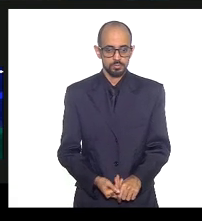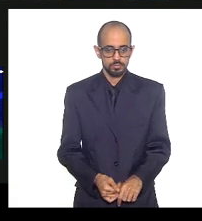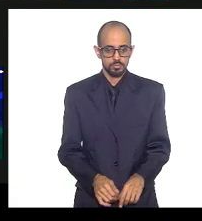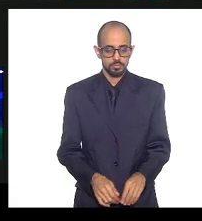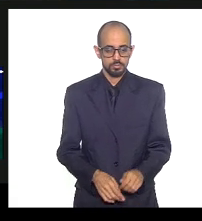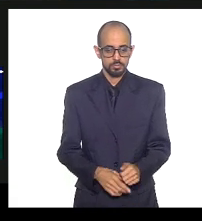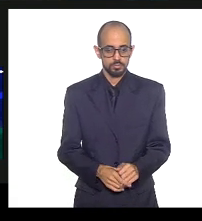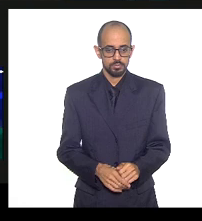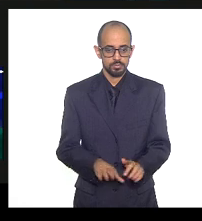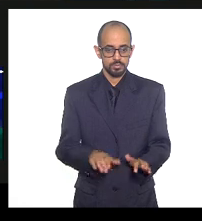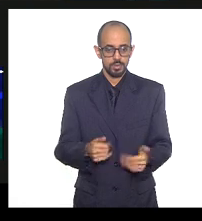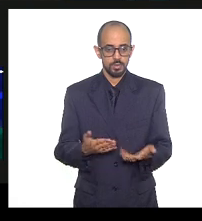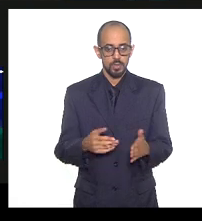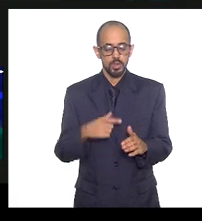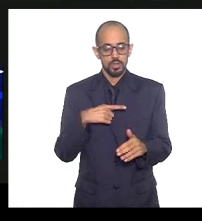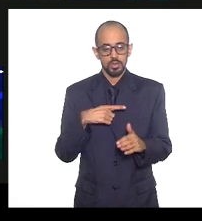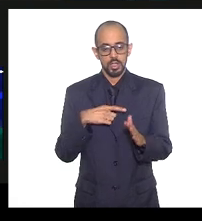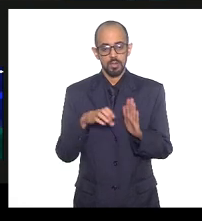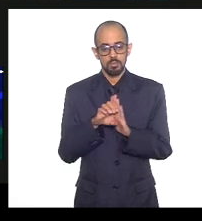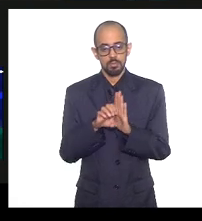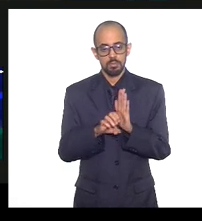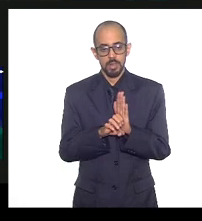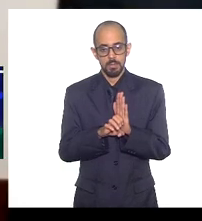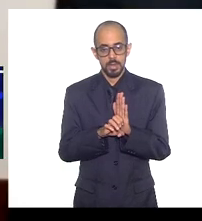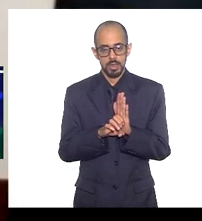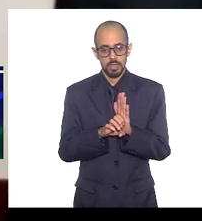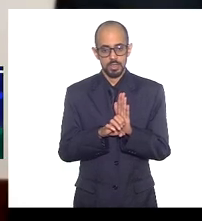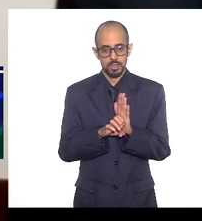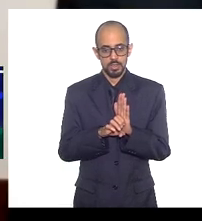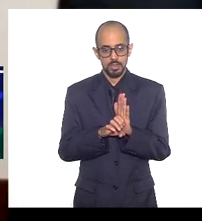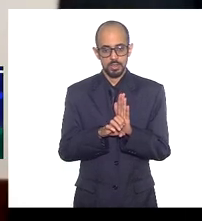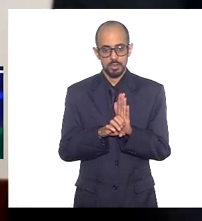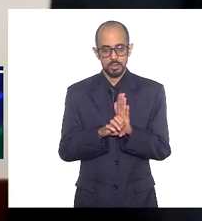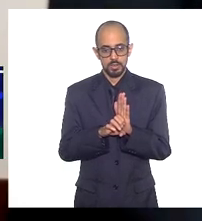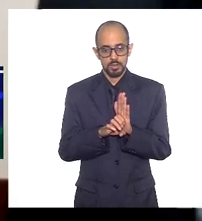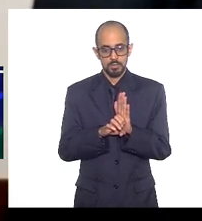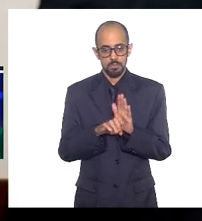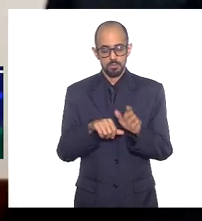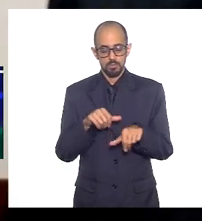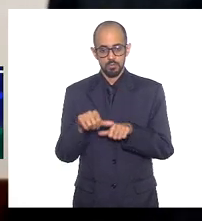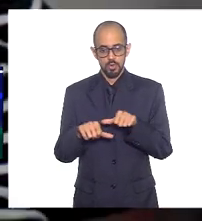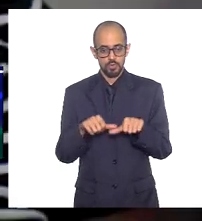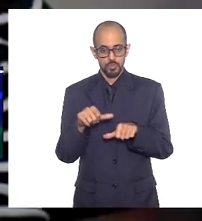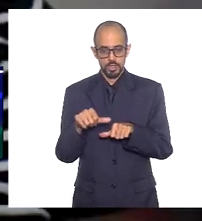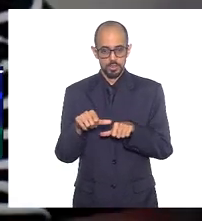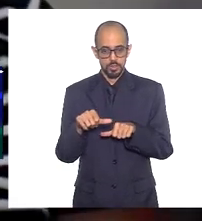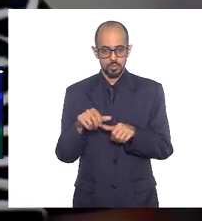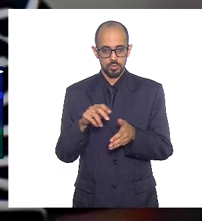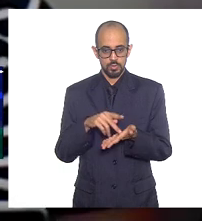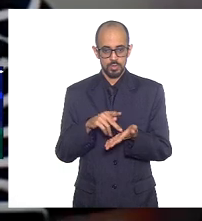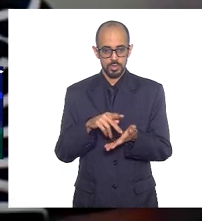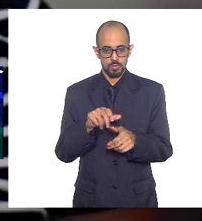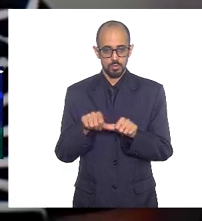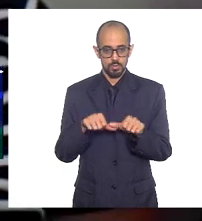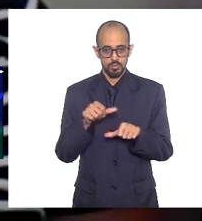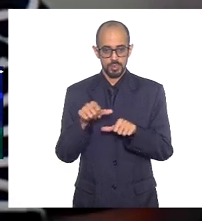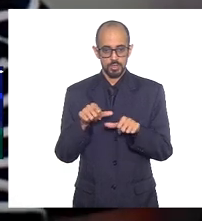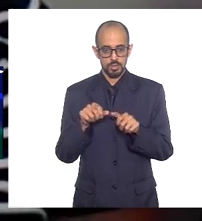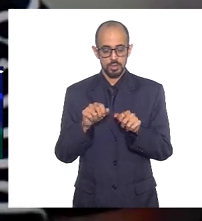Tem uma emenda. Na verdade, tem uma modificação feita pelo Valdeck.